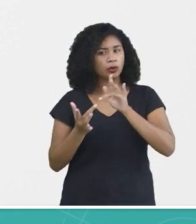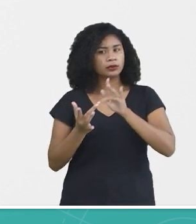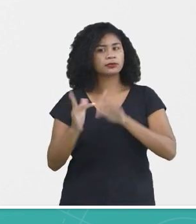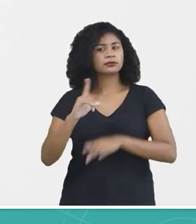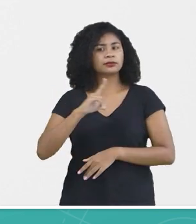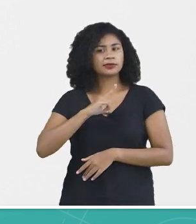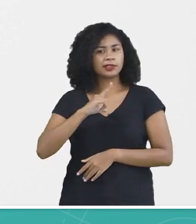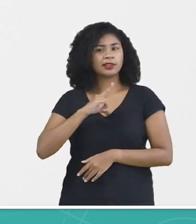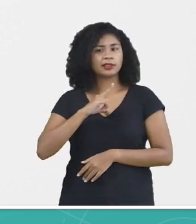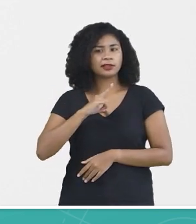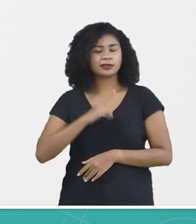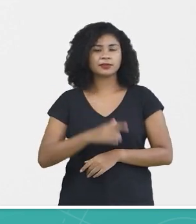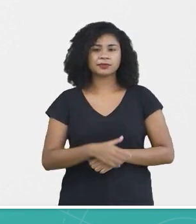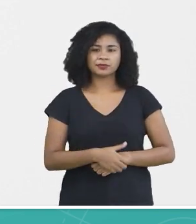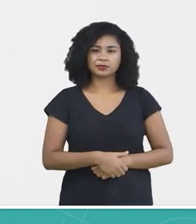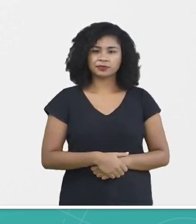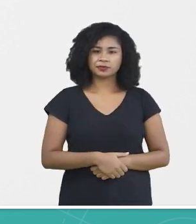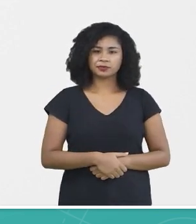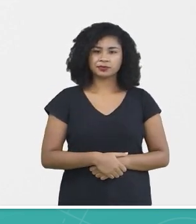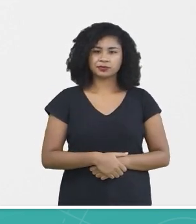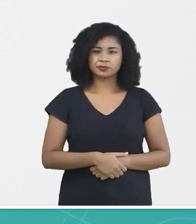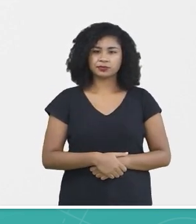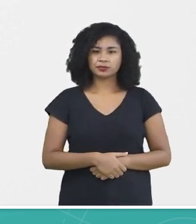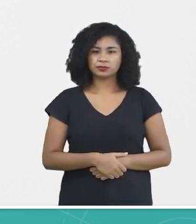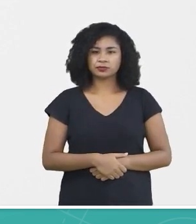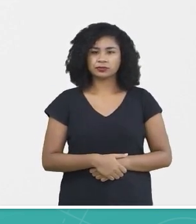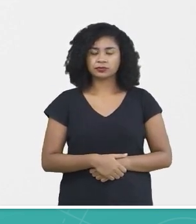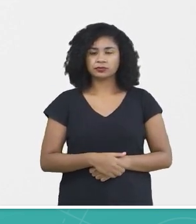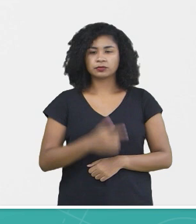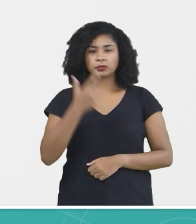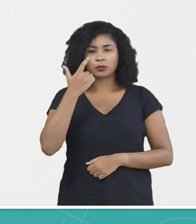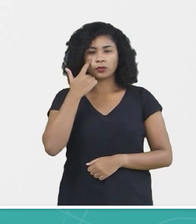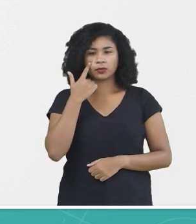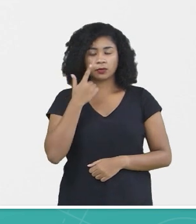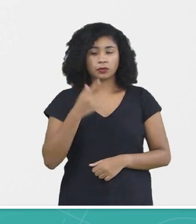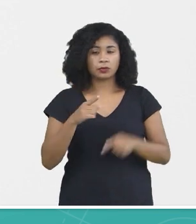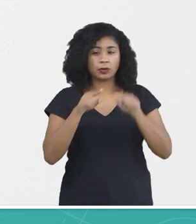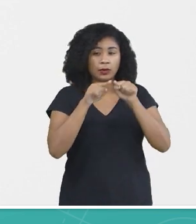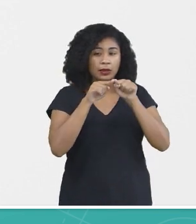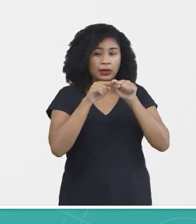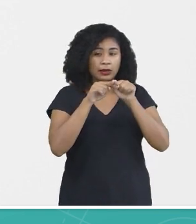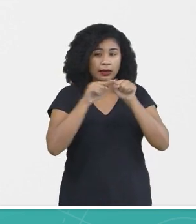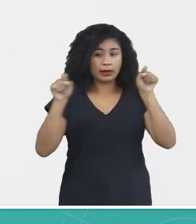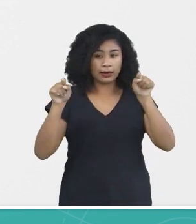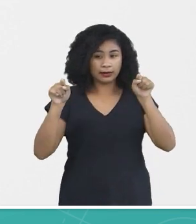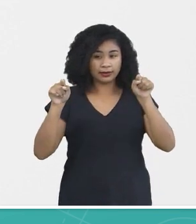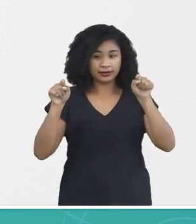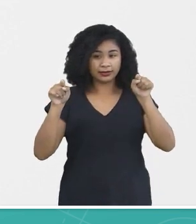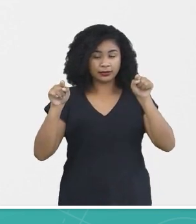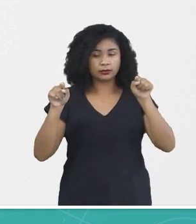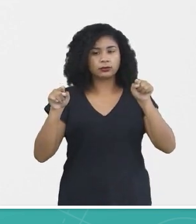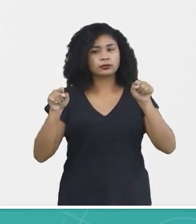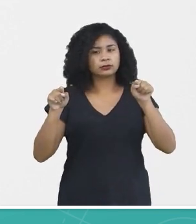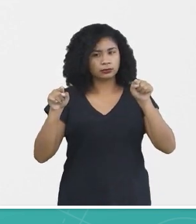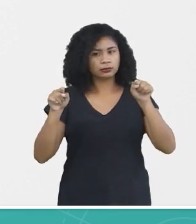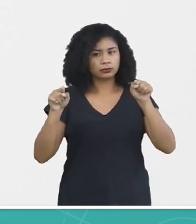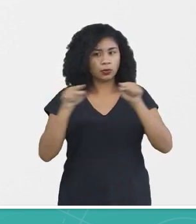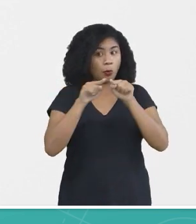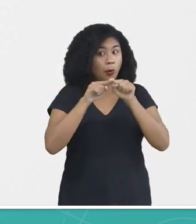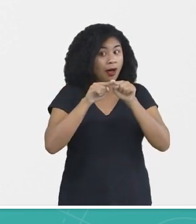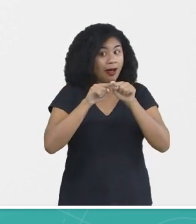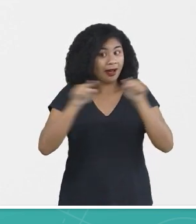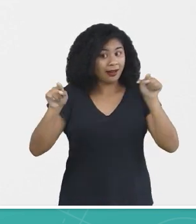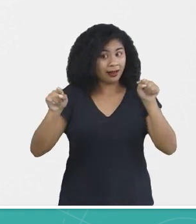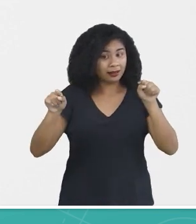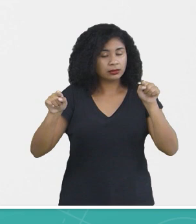quaisquer. Lembrando, uma reta é apenas representada por uma letra minúscula, tá? Vou